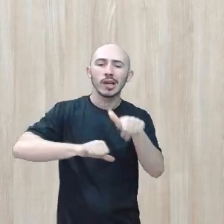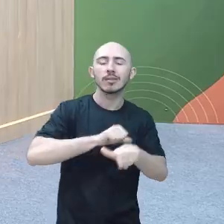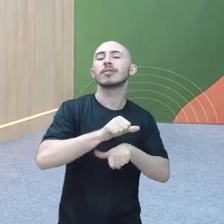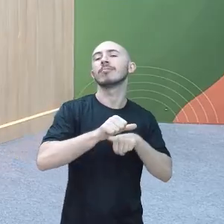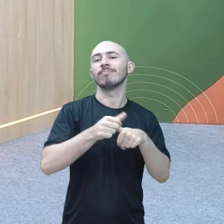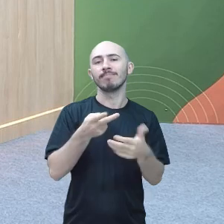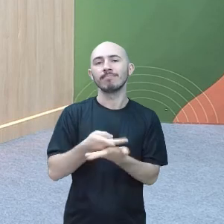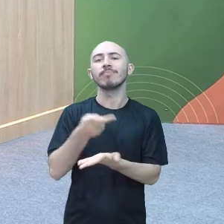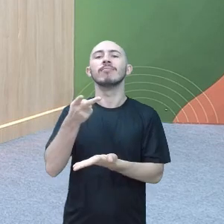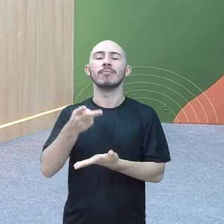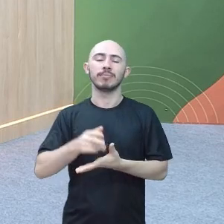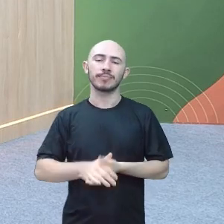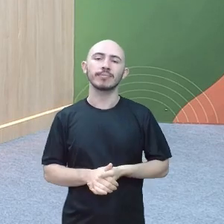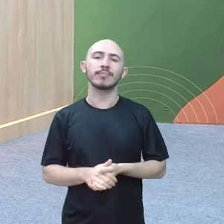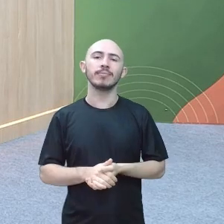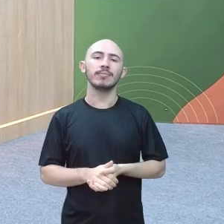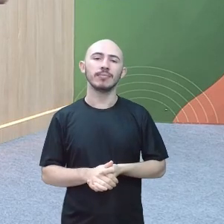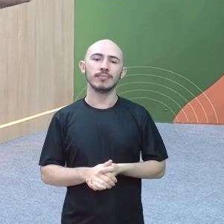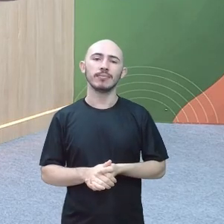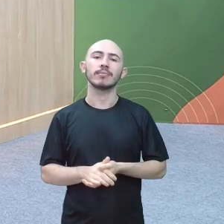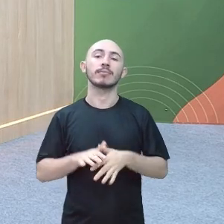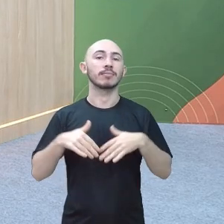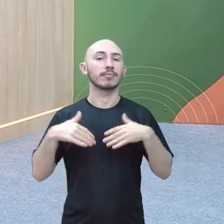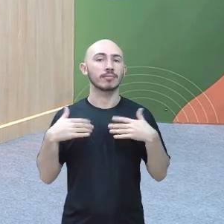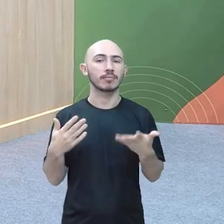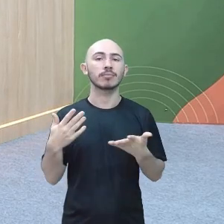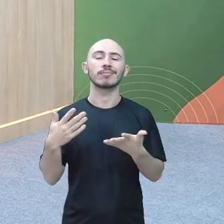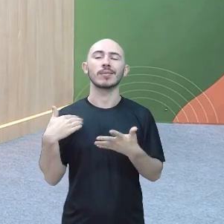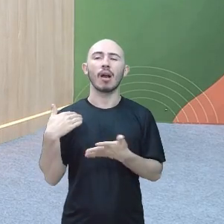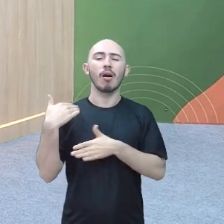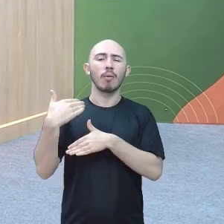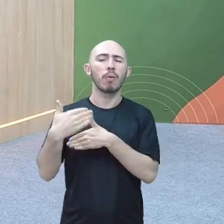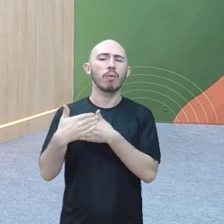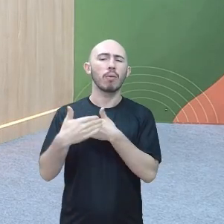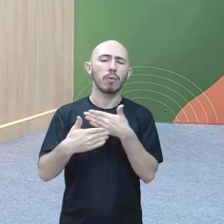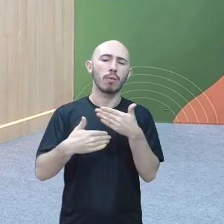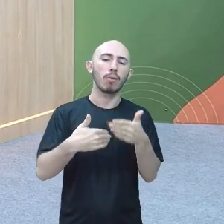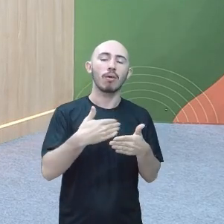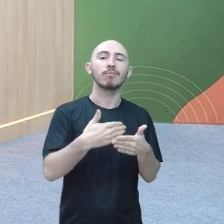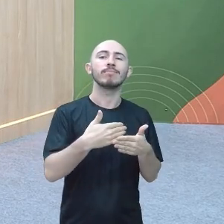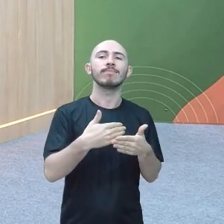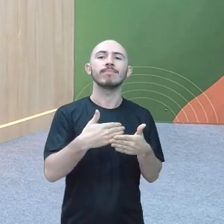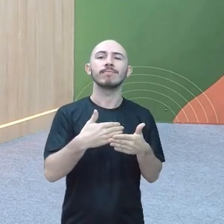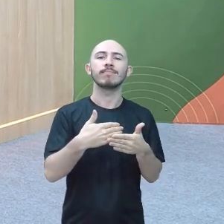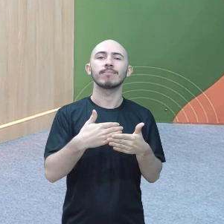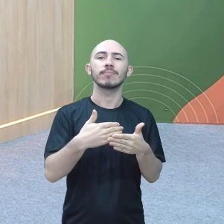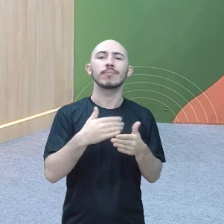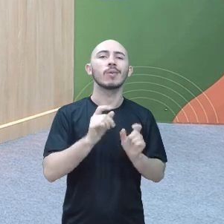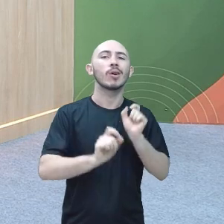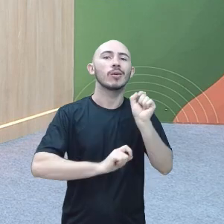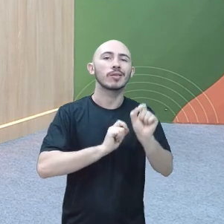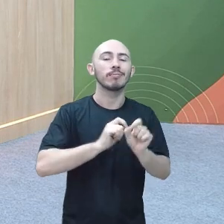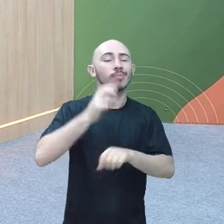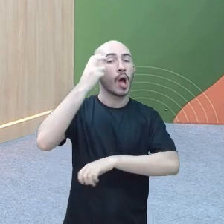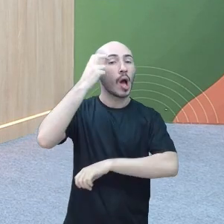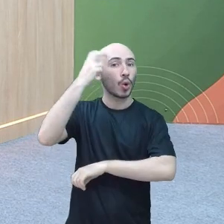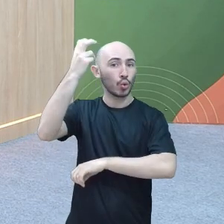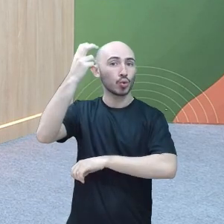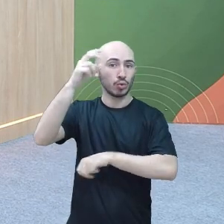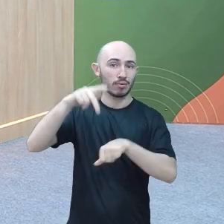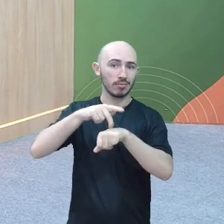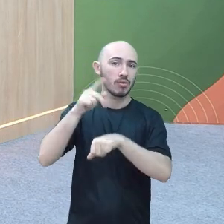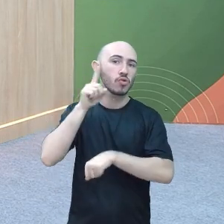transformação, né? E aí a gente vai até chegar ao ponto de que, tipo, essa cultura